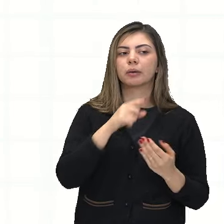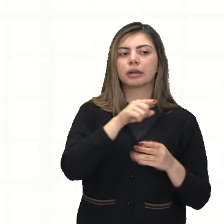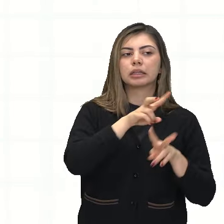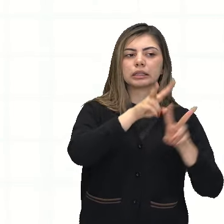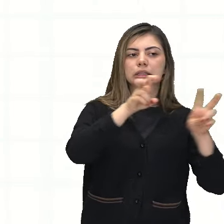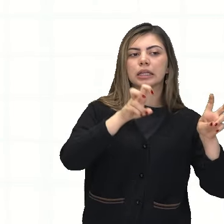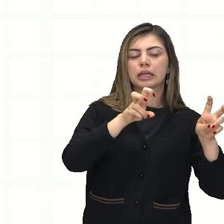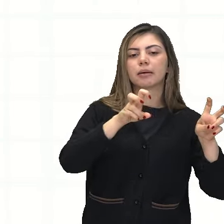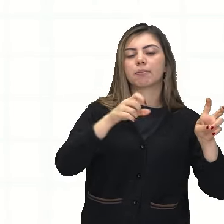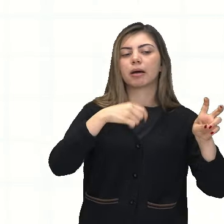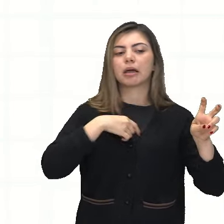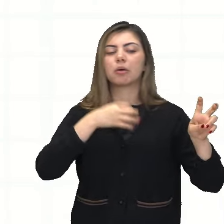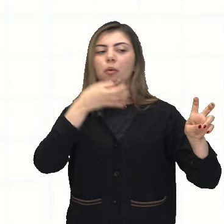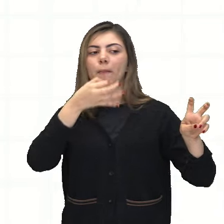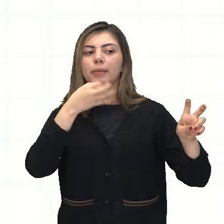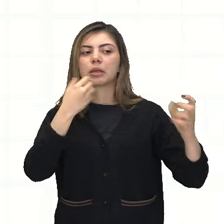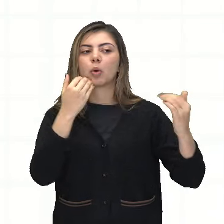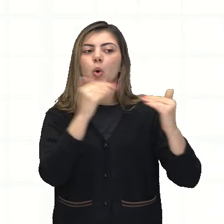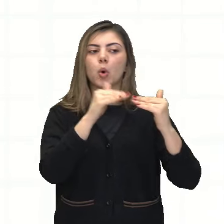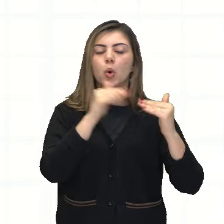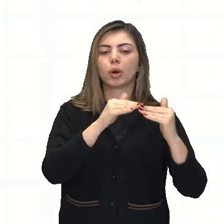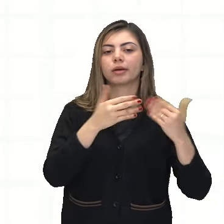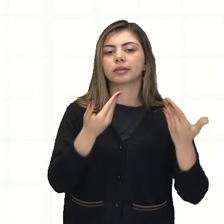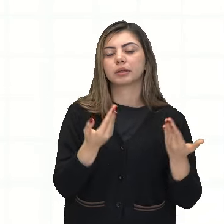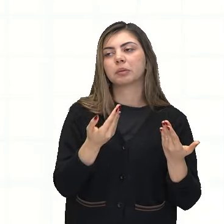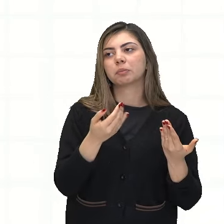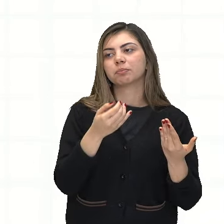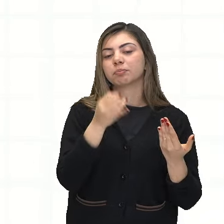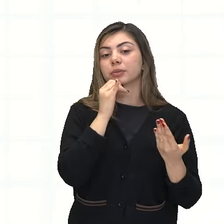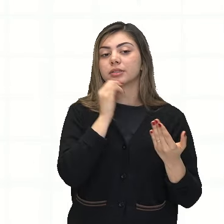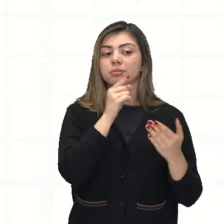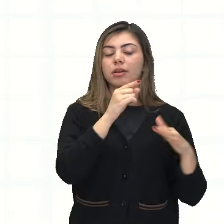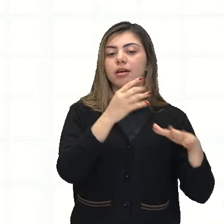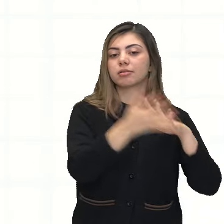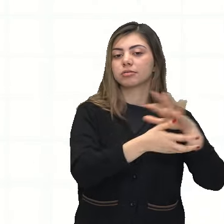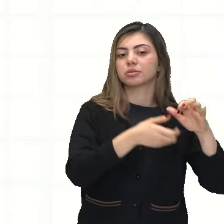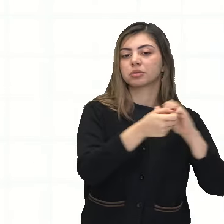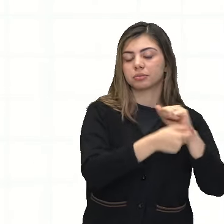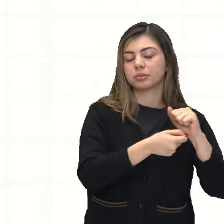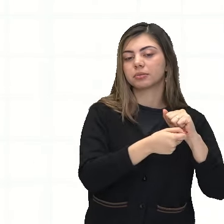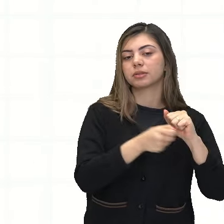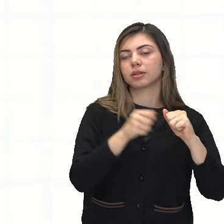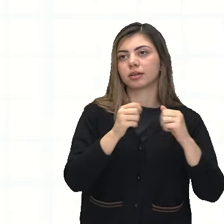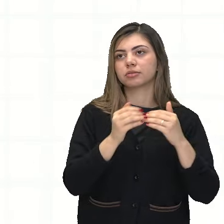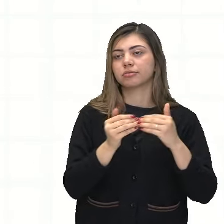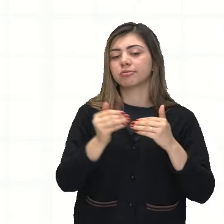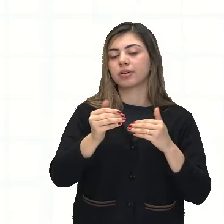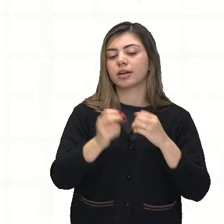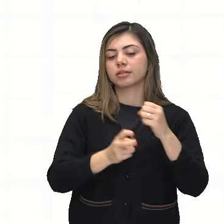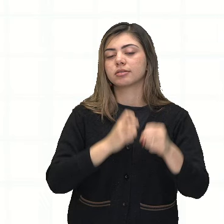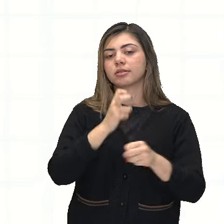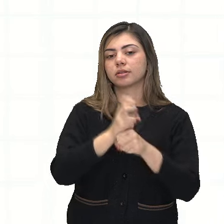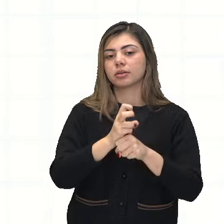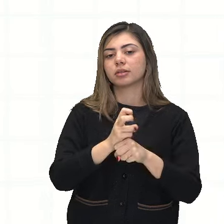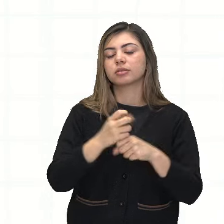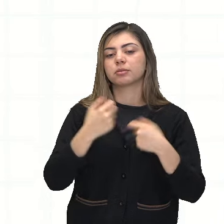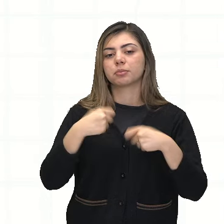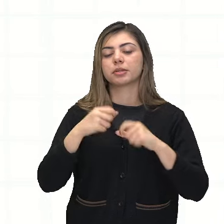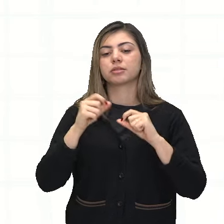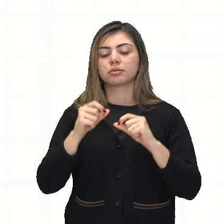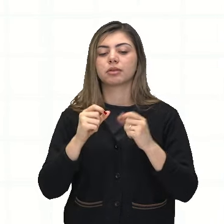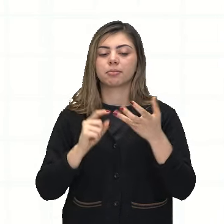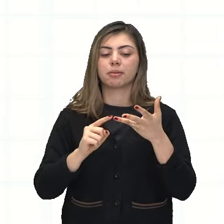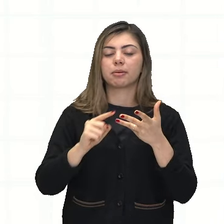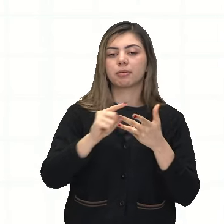preciso trabalhar questões de sustentabilidade pelos próximos 5 anos para ter alguma mudança no planeta eu não posso trazer